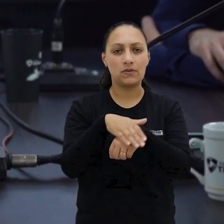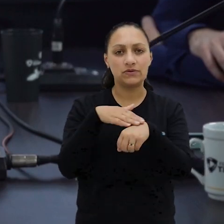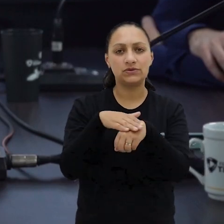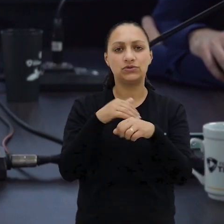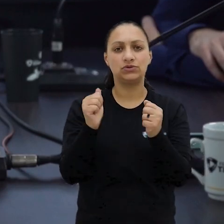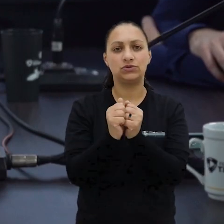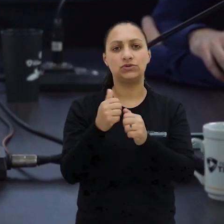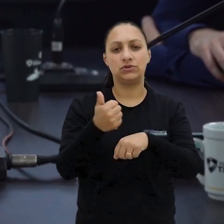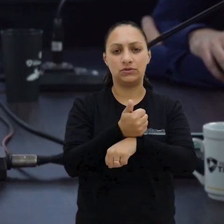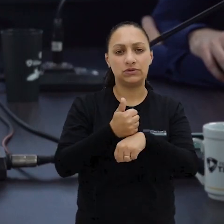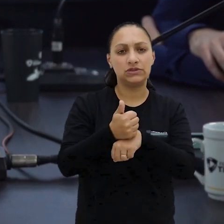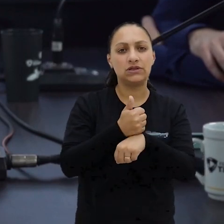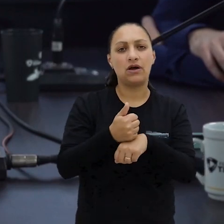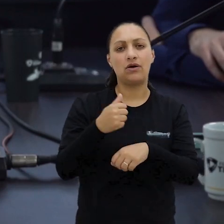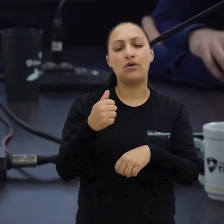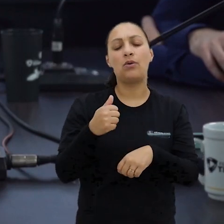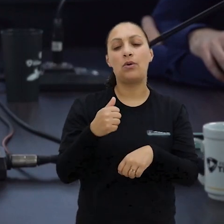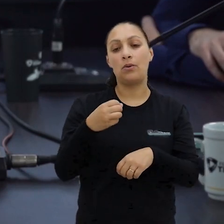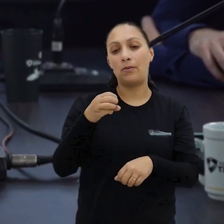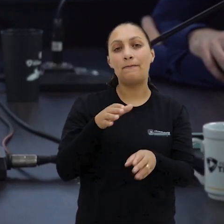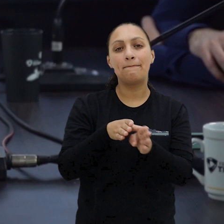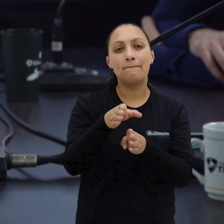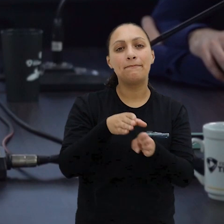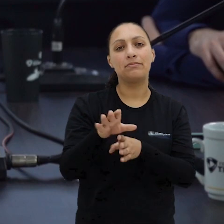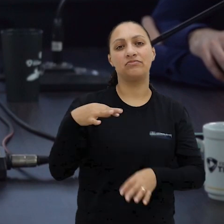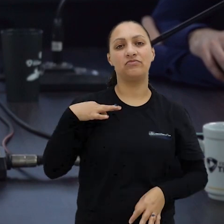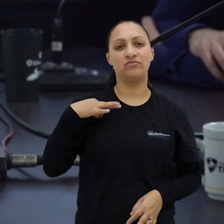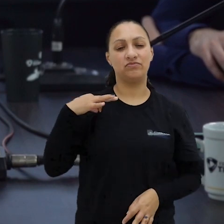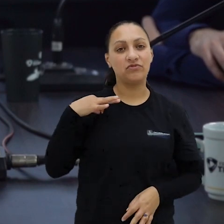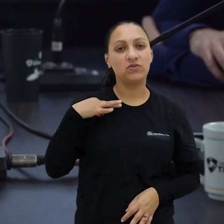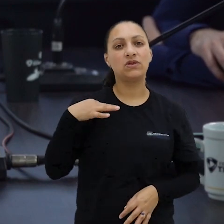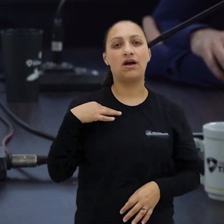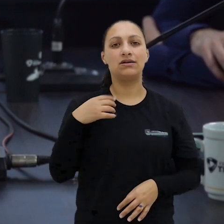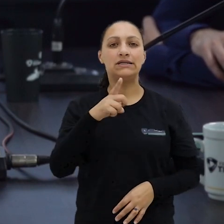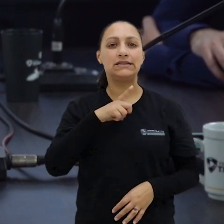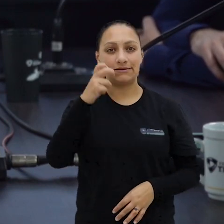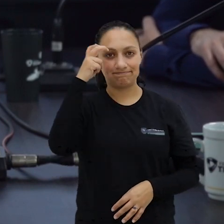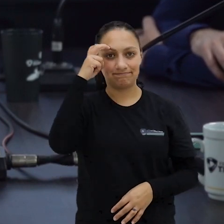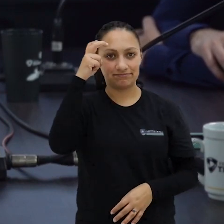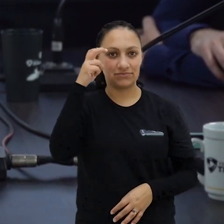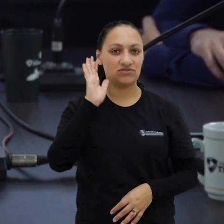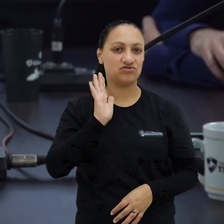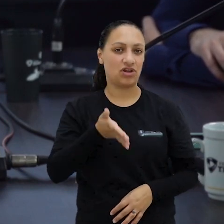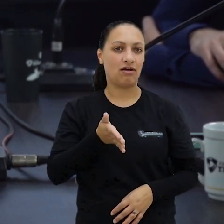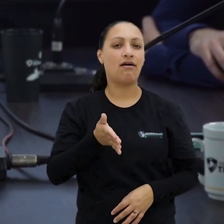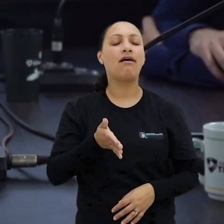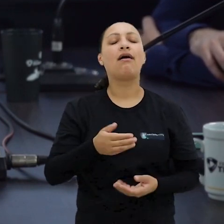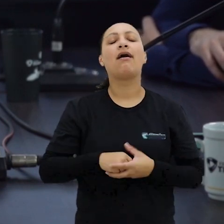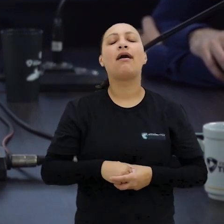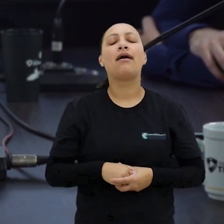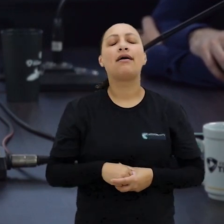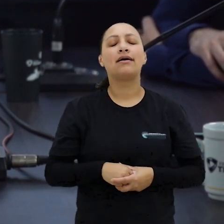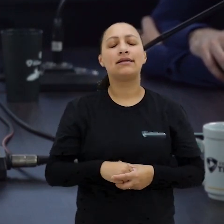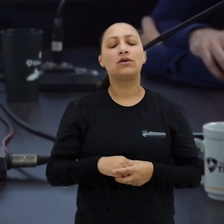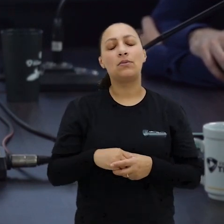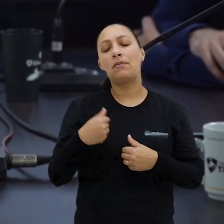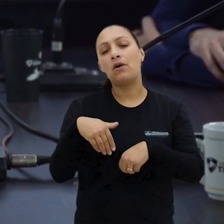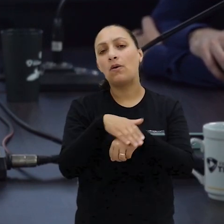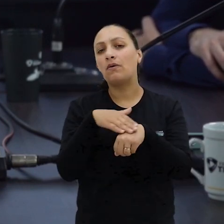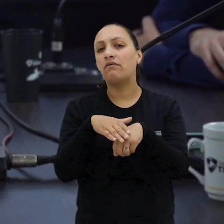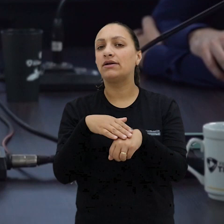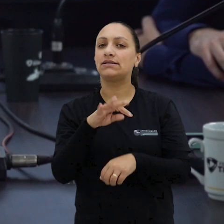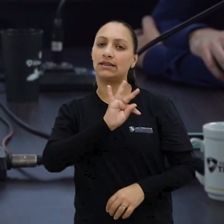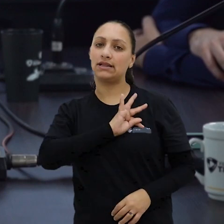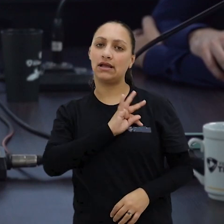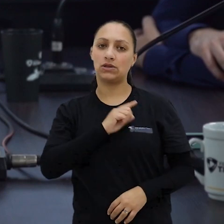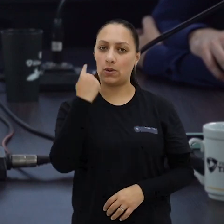algum profissional, um mentor voluntário, um parceiro de negócios que tem essa expertise, e os empreendedores vêm para uma conversa mais técnica de